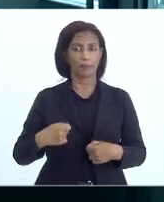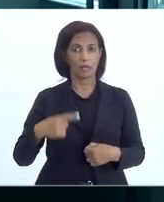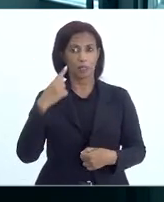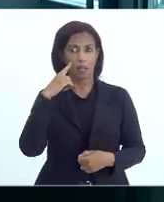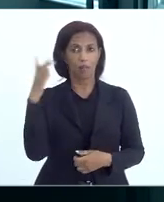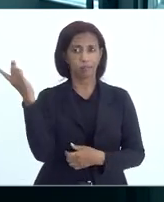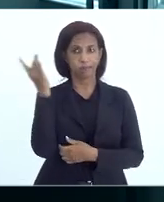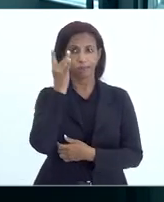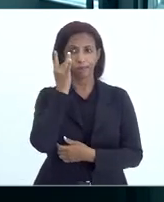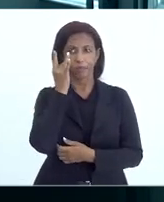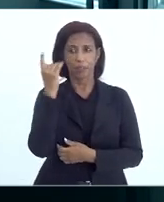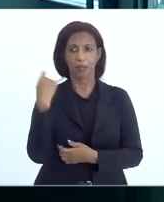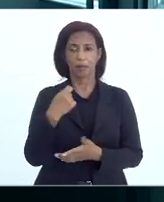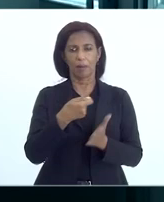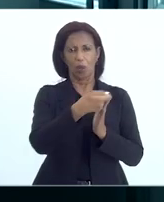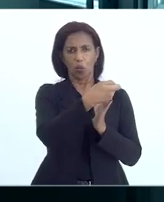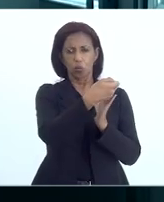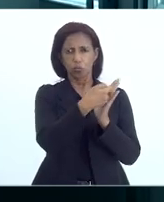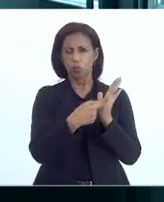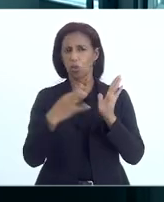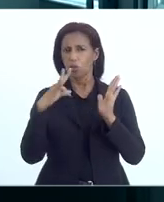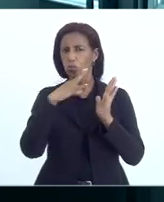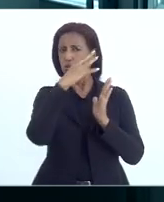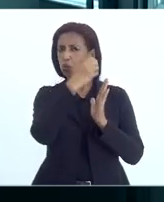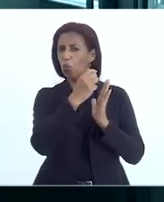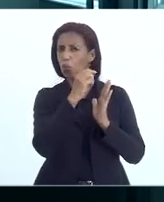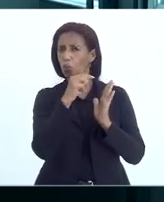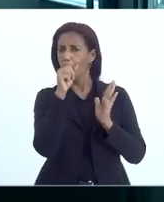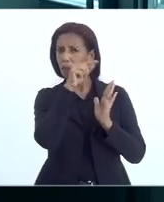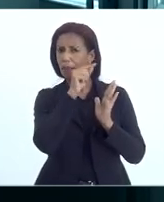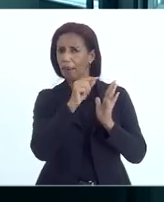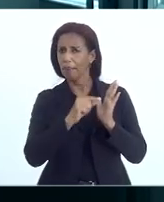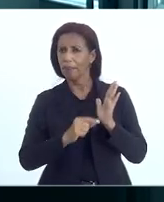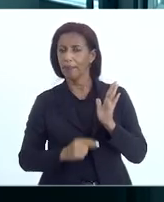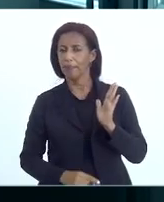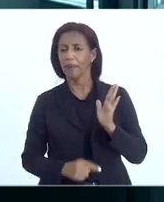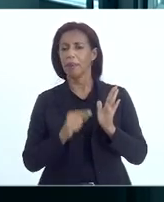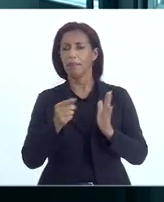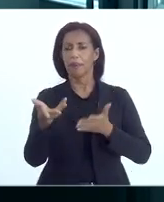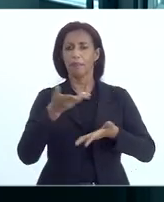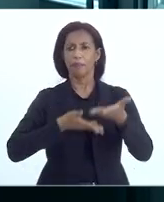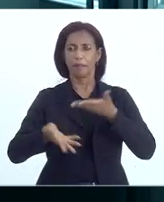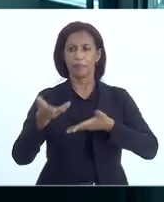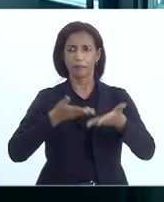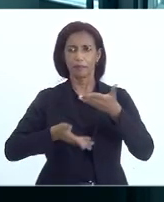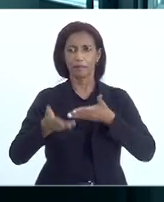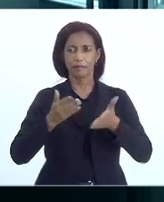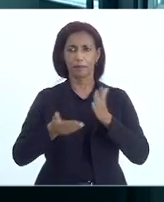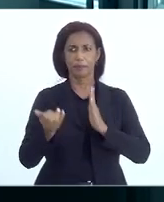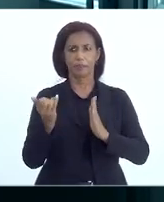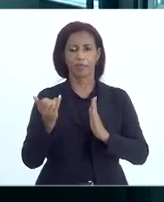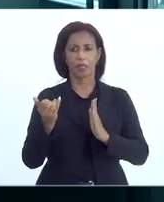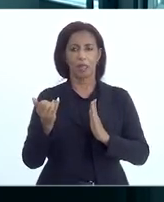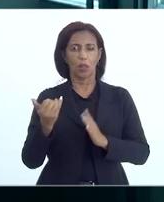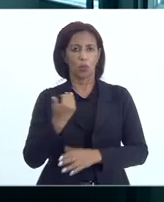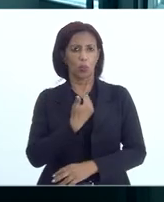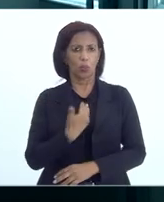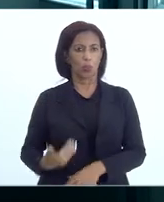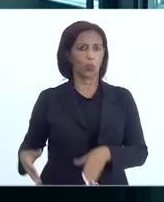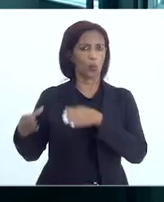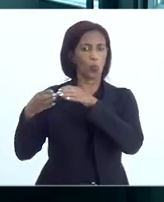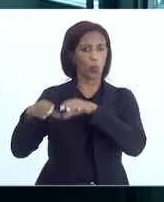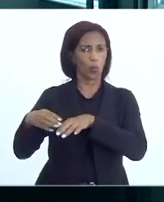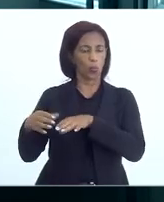certificar-se de que preenche todos os requisitos exigidos para a participação no concurso público